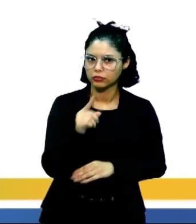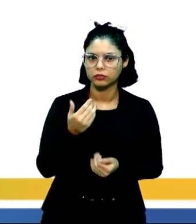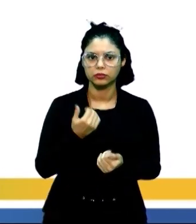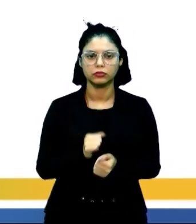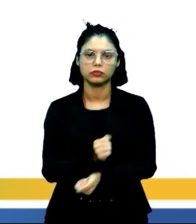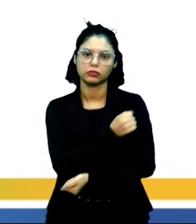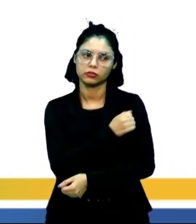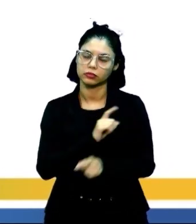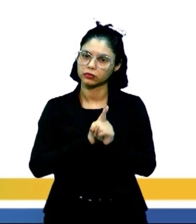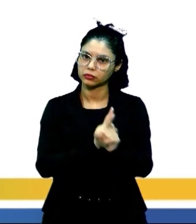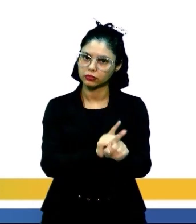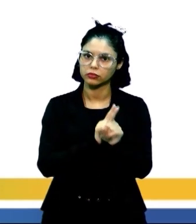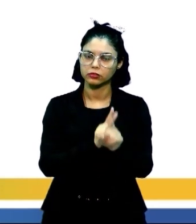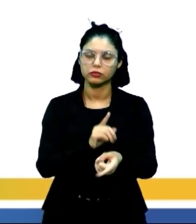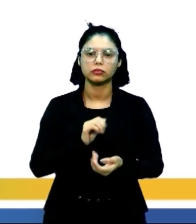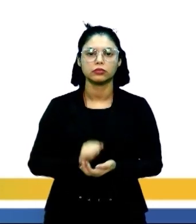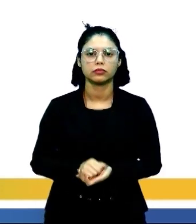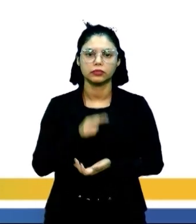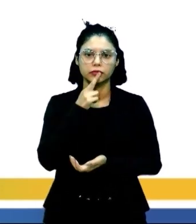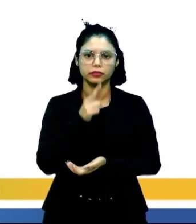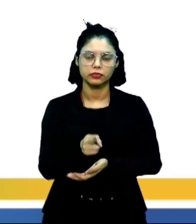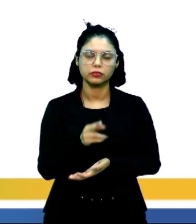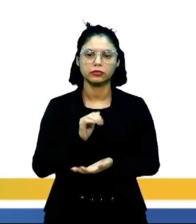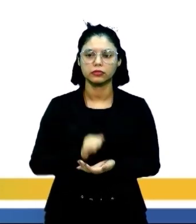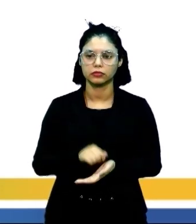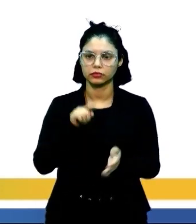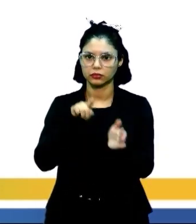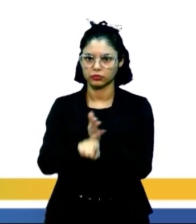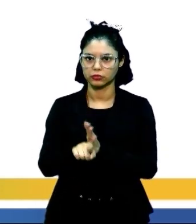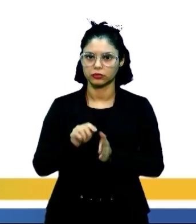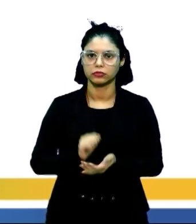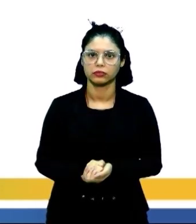prezado aluno, de acompanhar a resolução